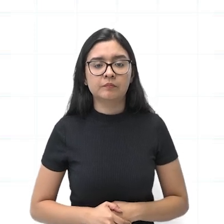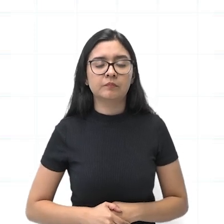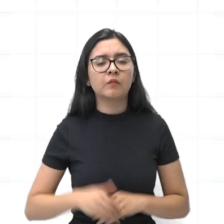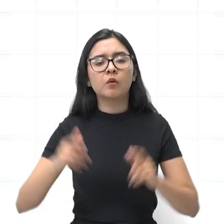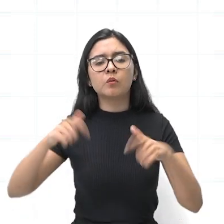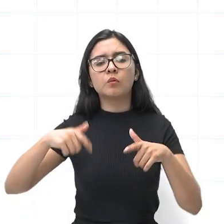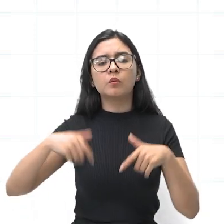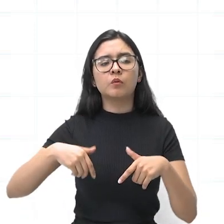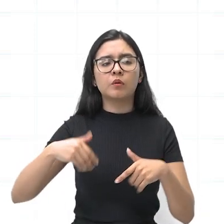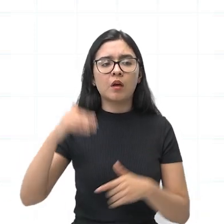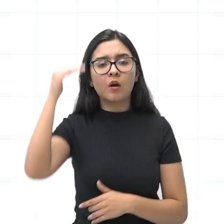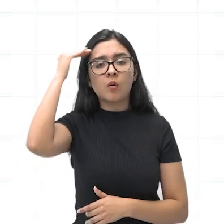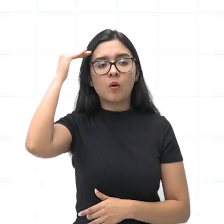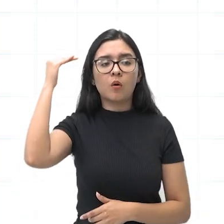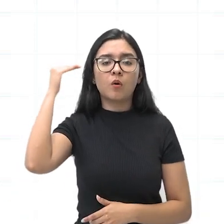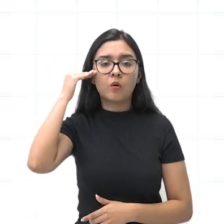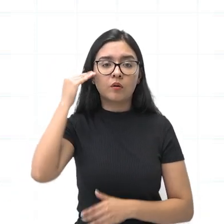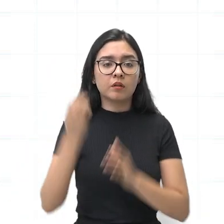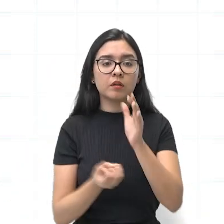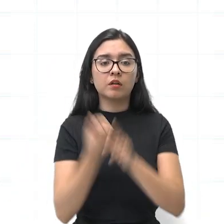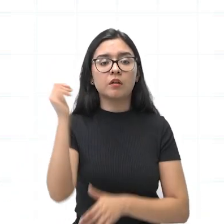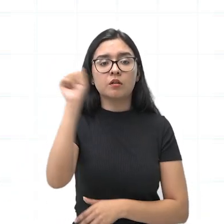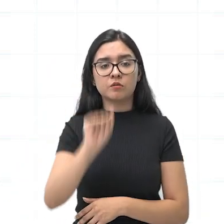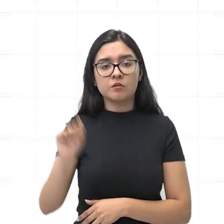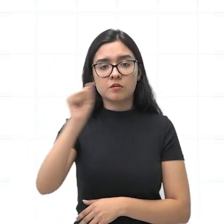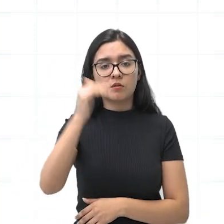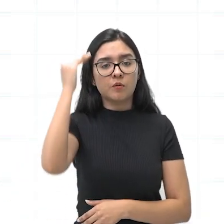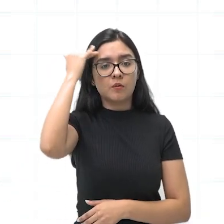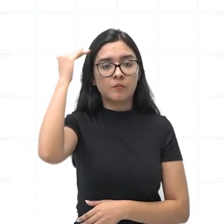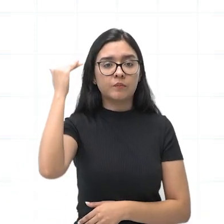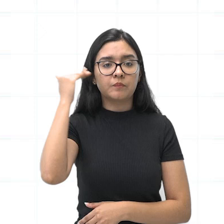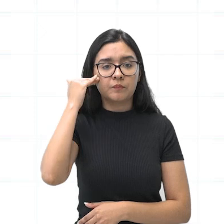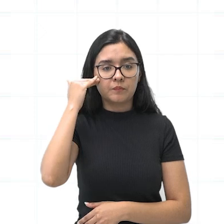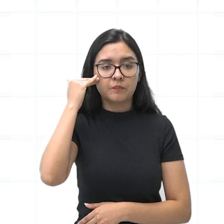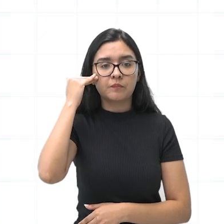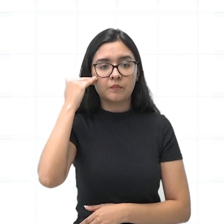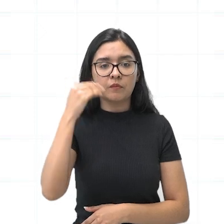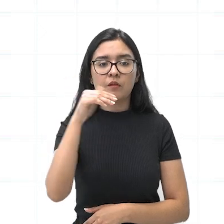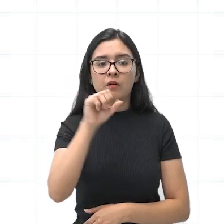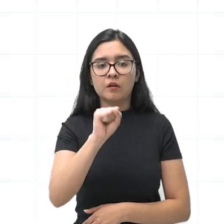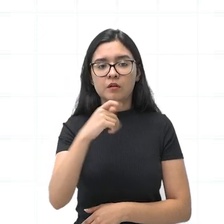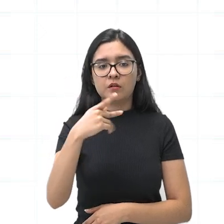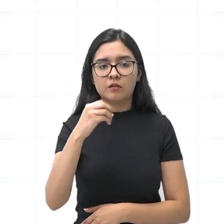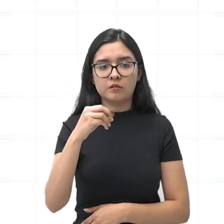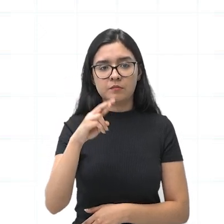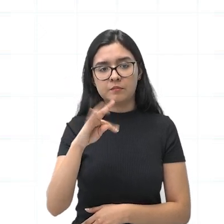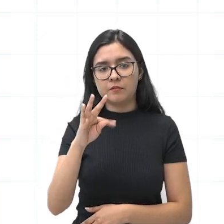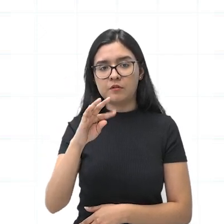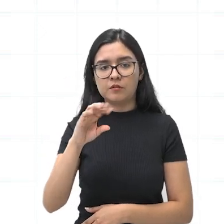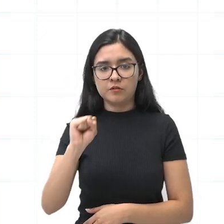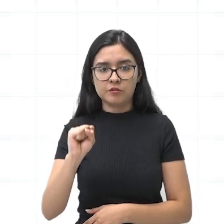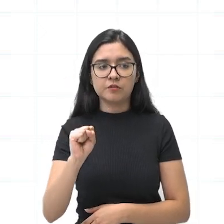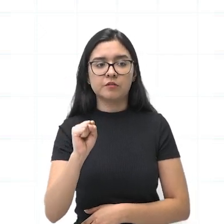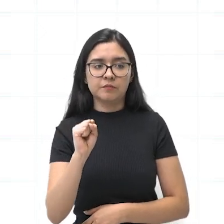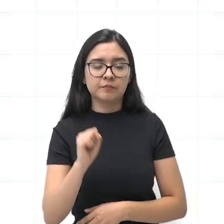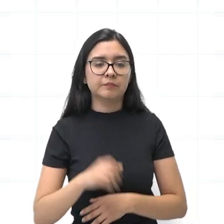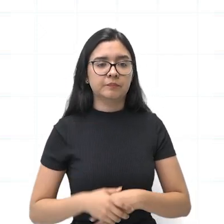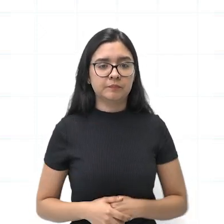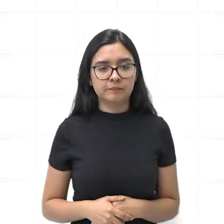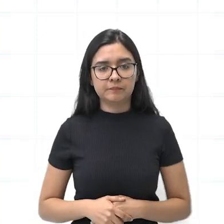na Coreia foi criado a Associação Coreana dos eSports, né? A Korean eSports Association, ou